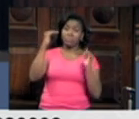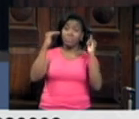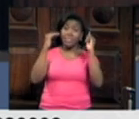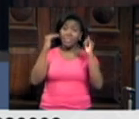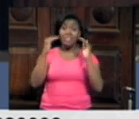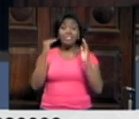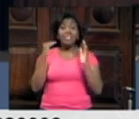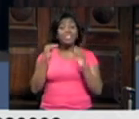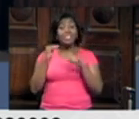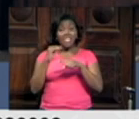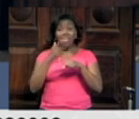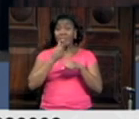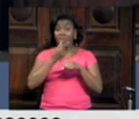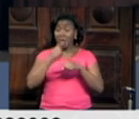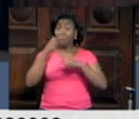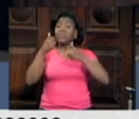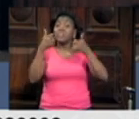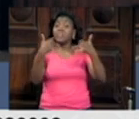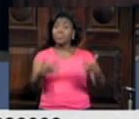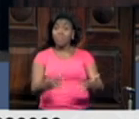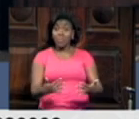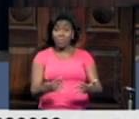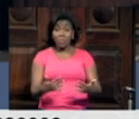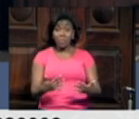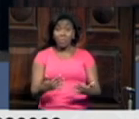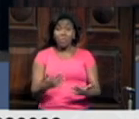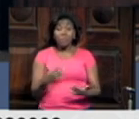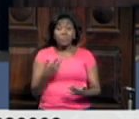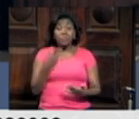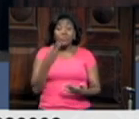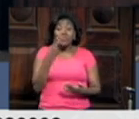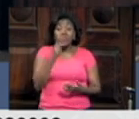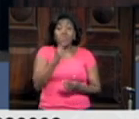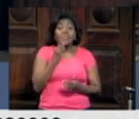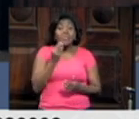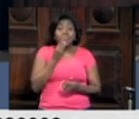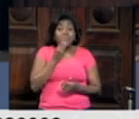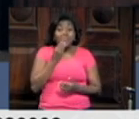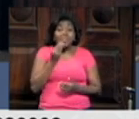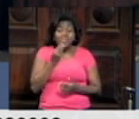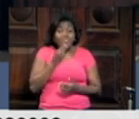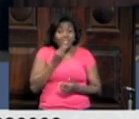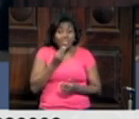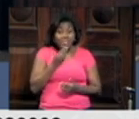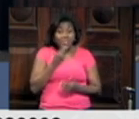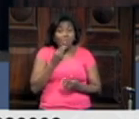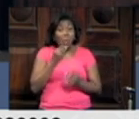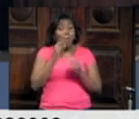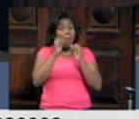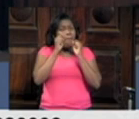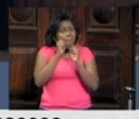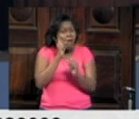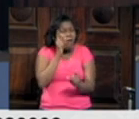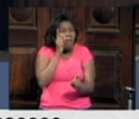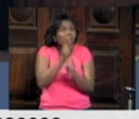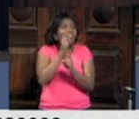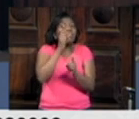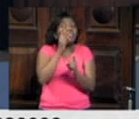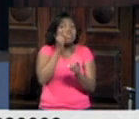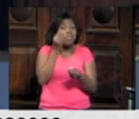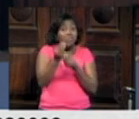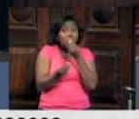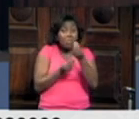ainda José Casado: sua imperfeição pode ser medida